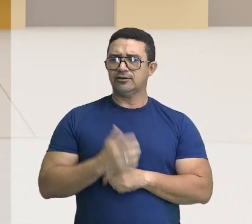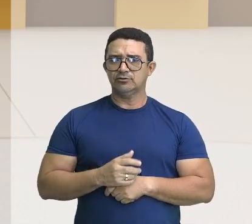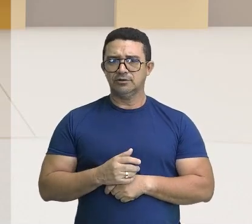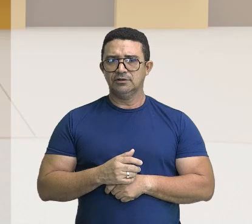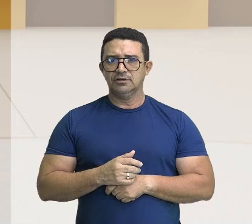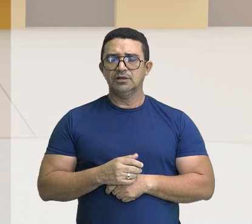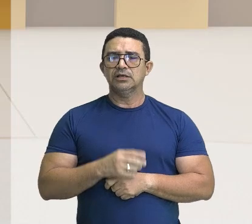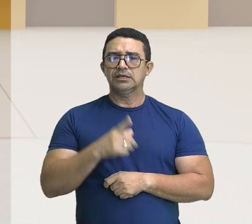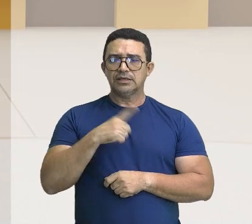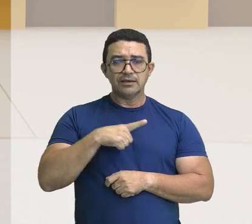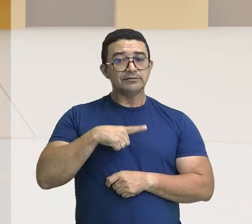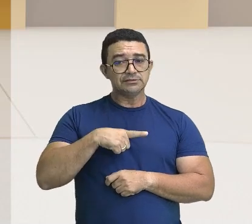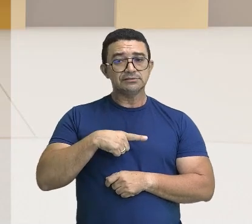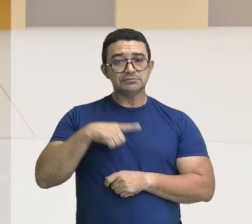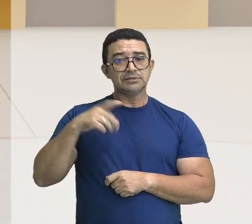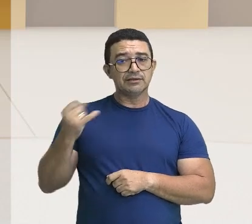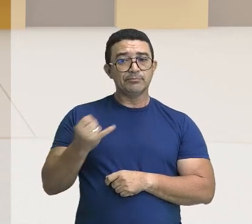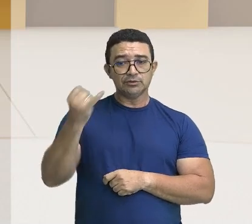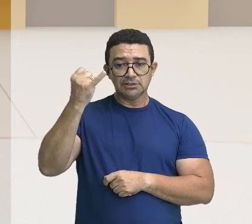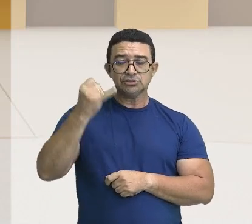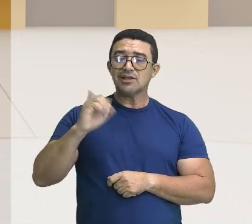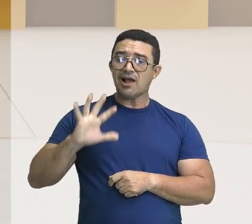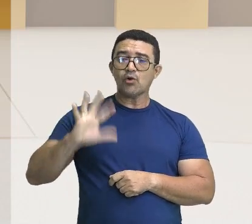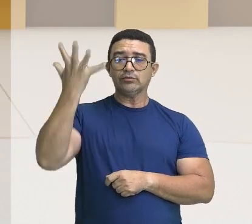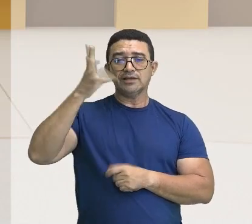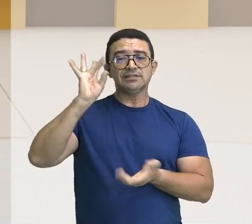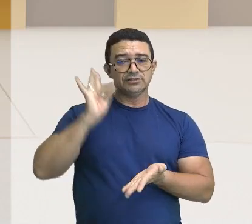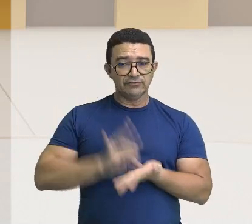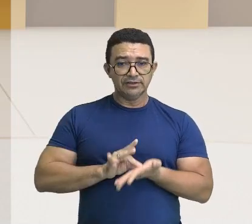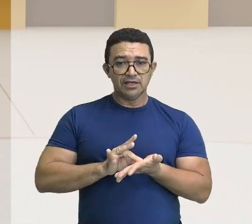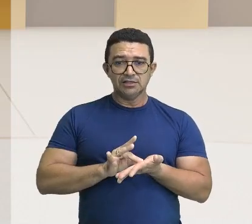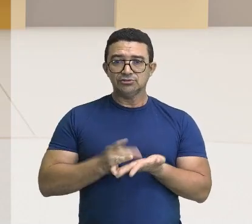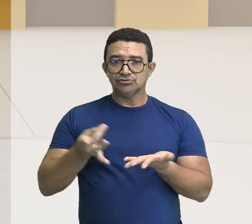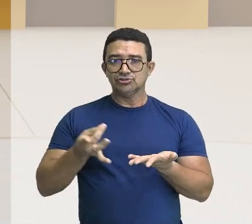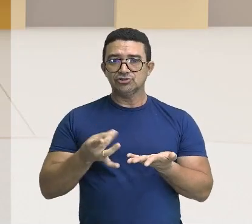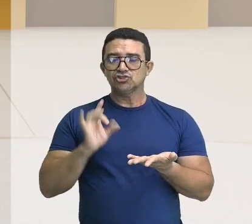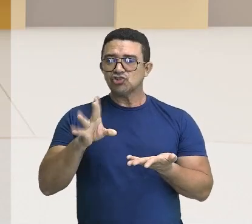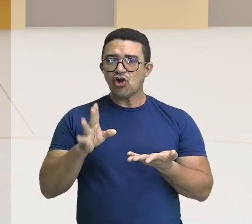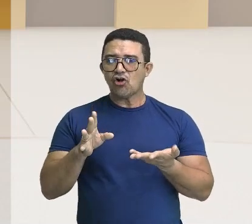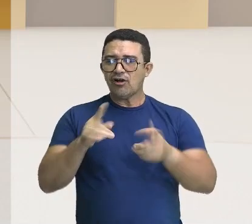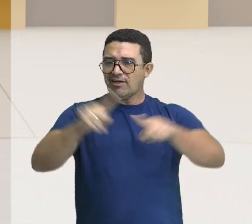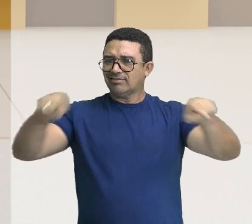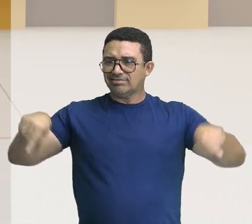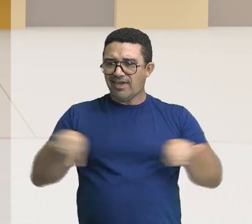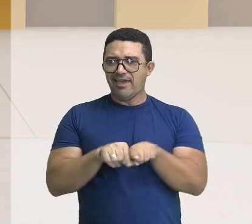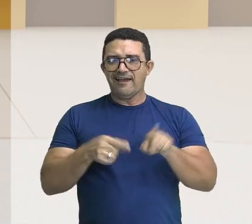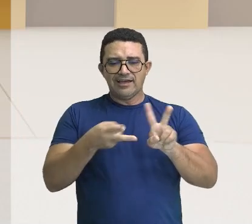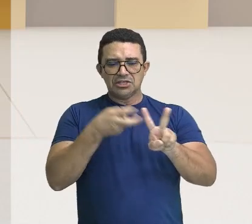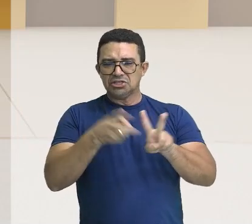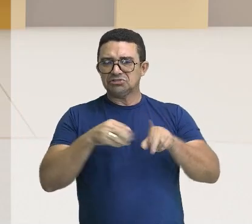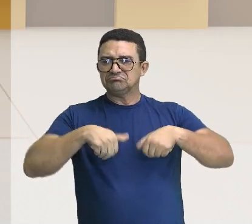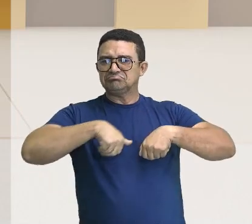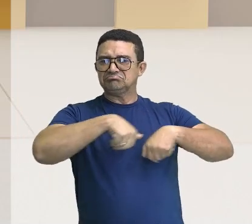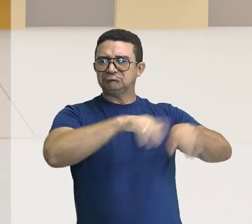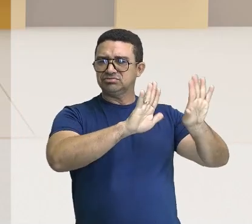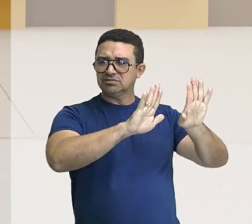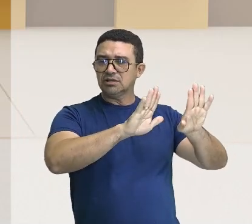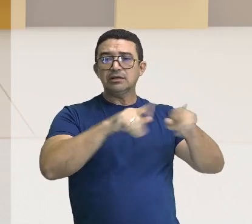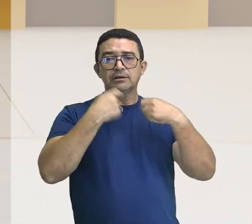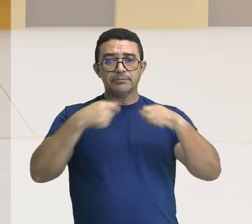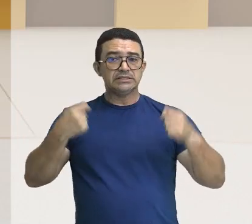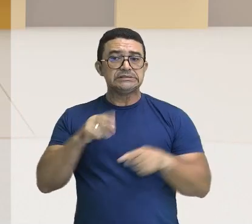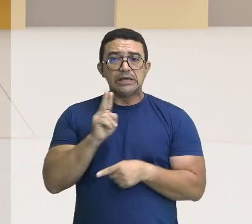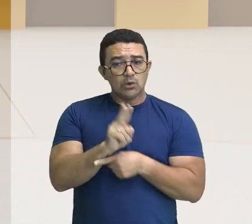realmente possa valer, faça funcionar realmente isso daí. Porque não adianta só o demarcar e deixar por lá, né? Precisa, aí volta